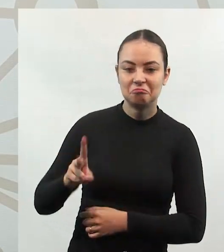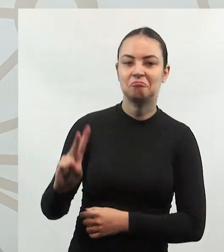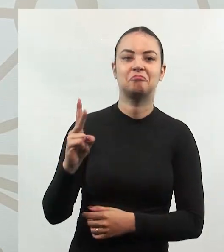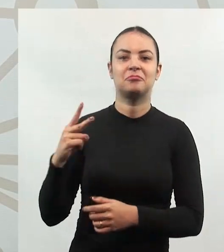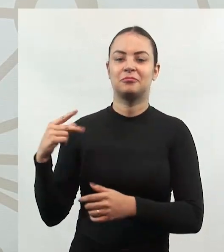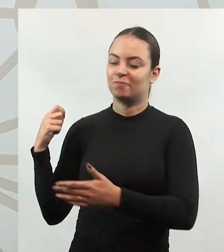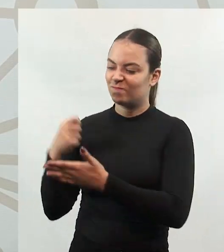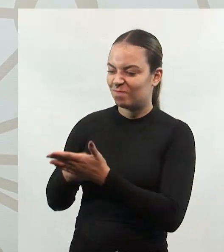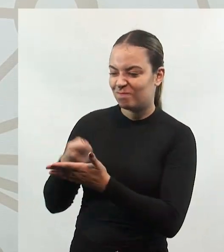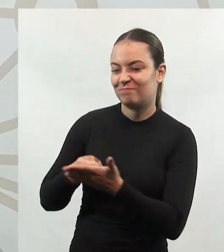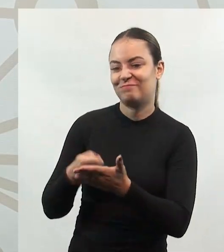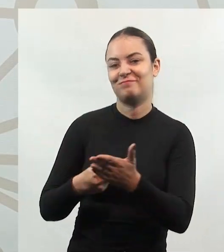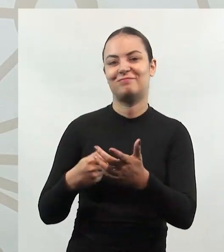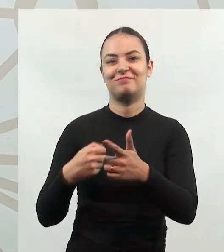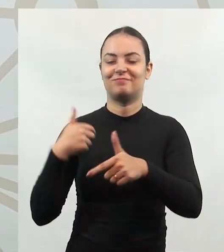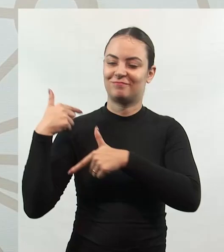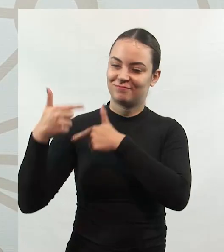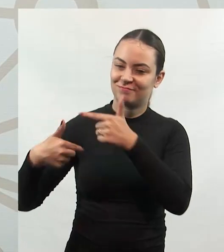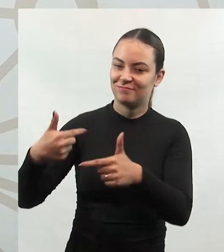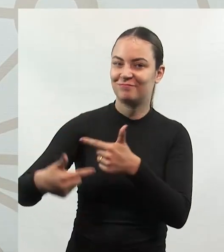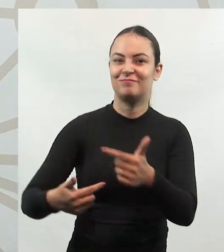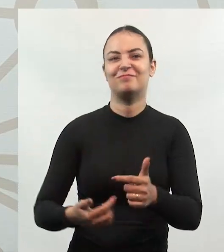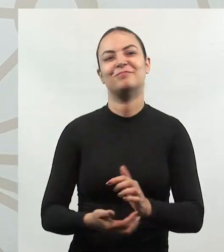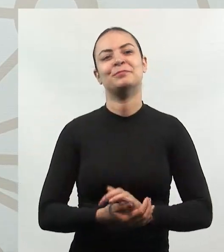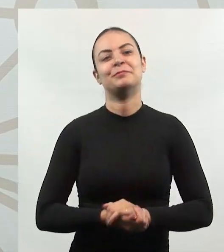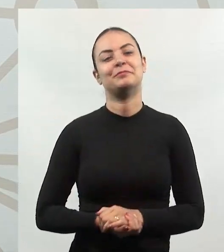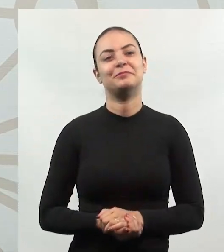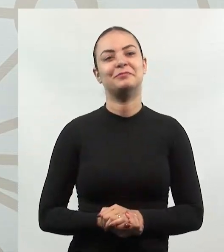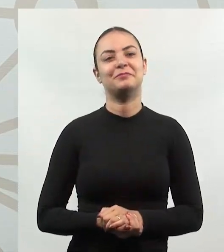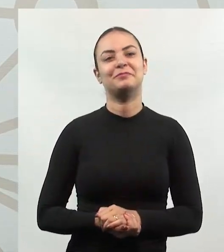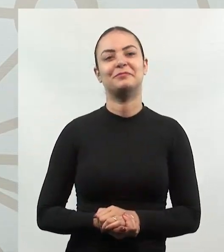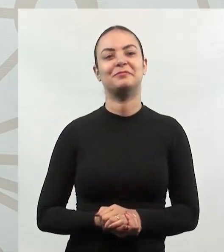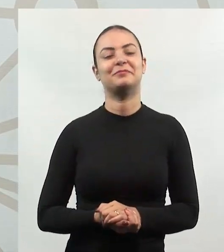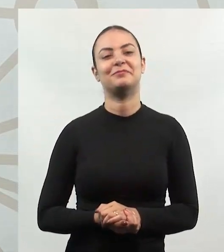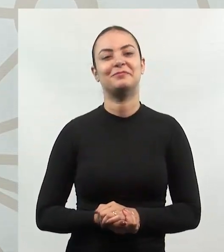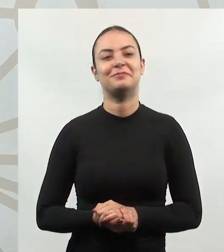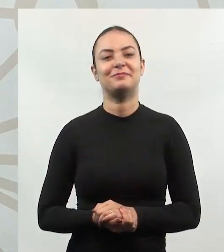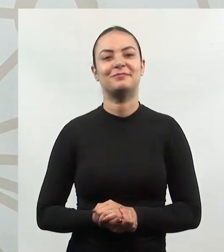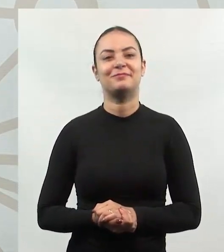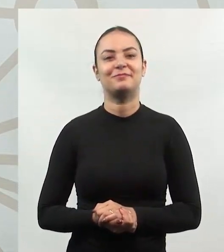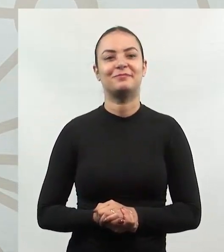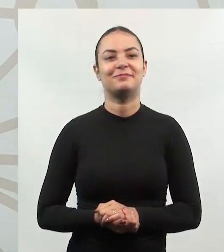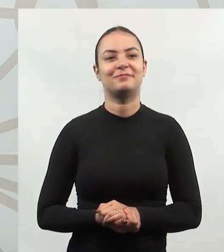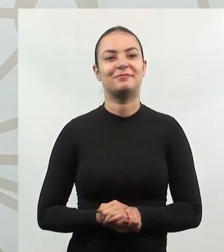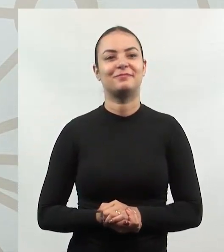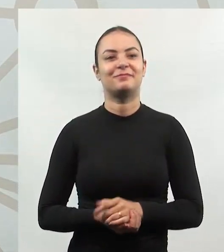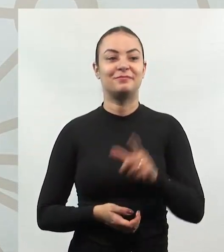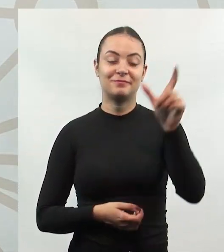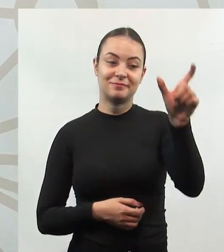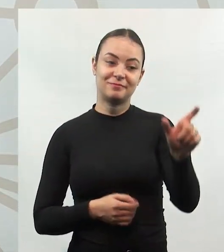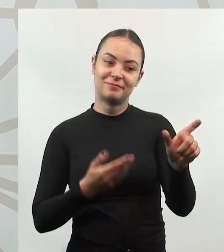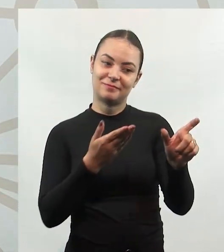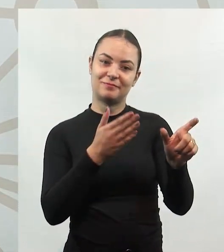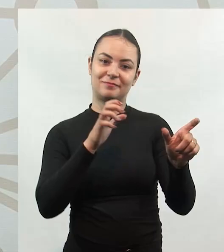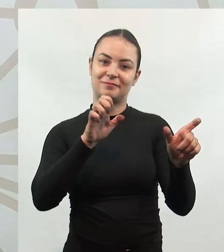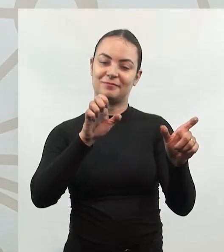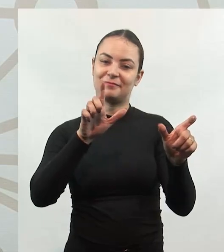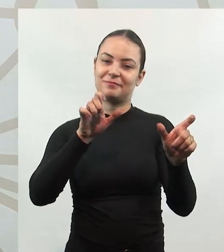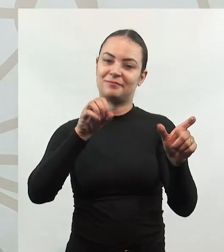por jornal impresso. Quem me conhece sabe que eu sou de TV há muitos anos, já há 9 anos estou no